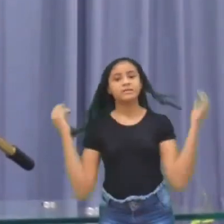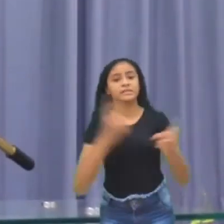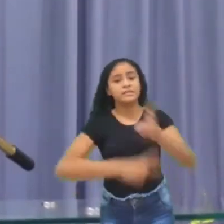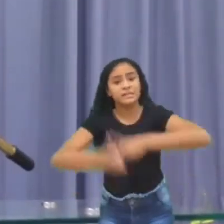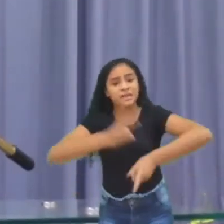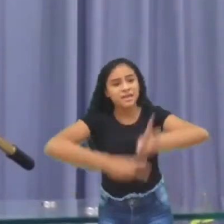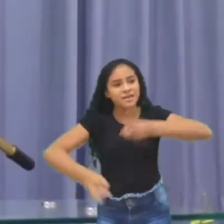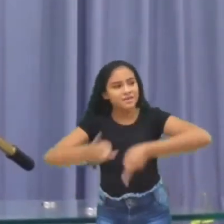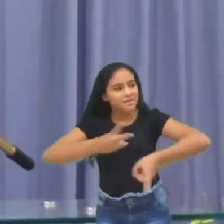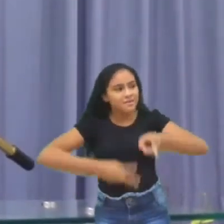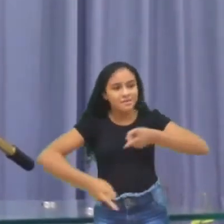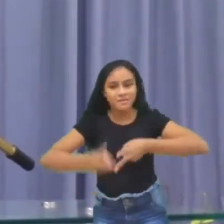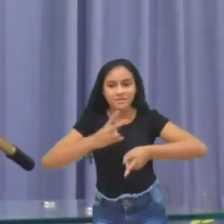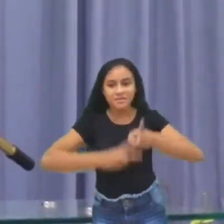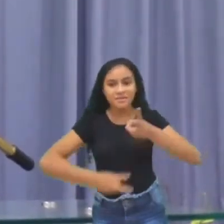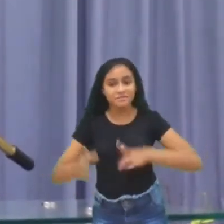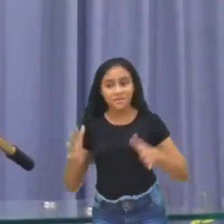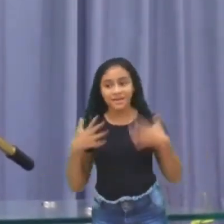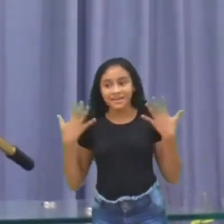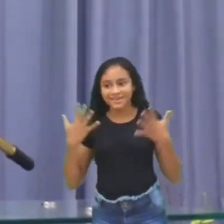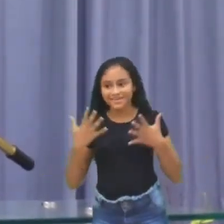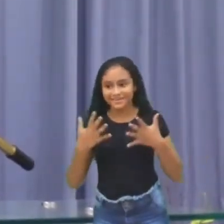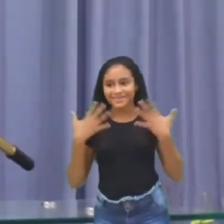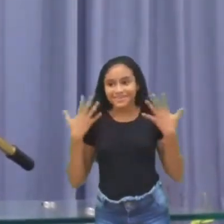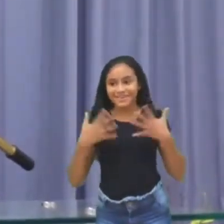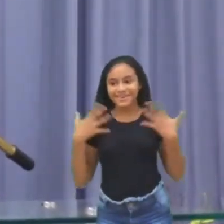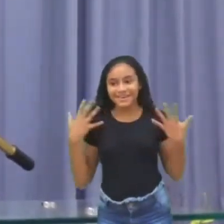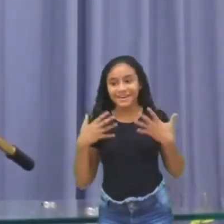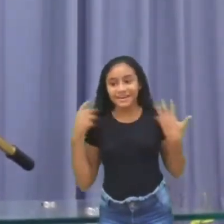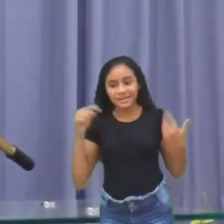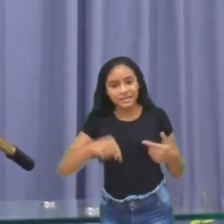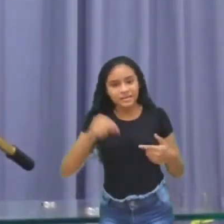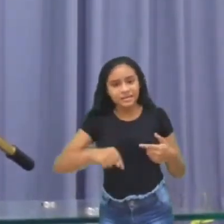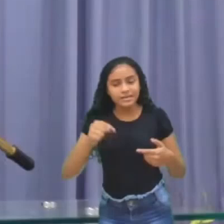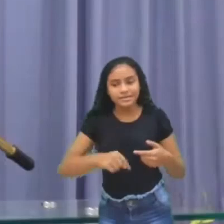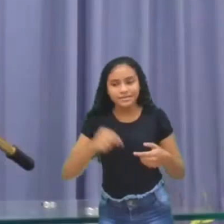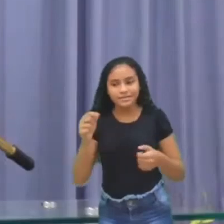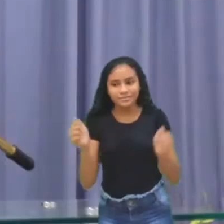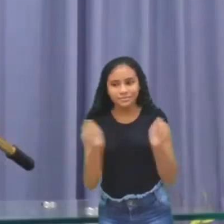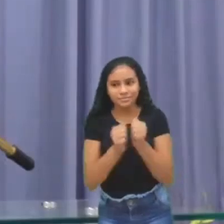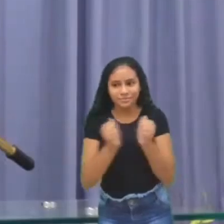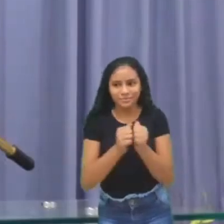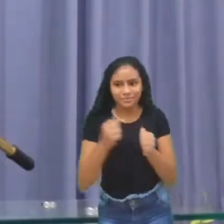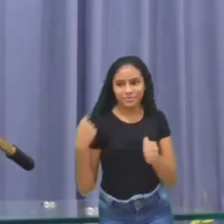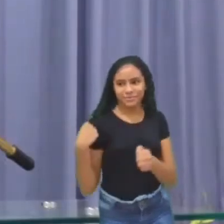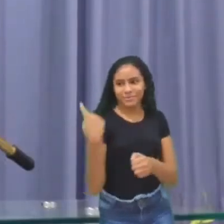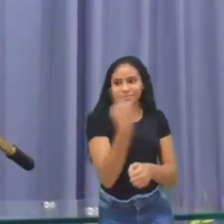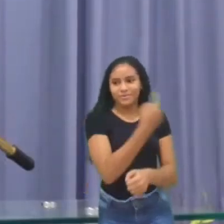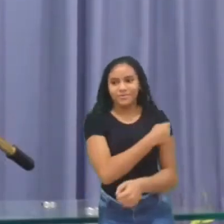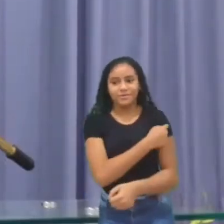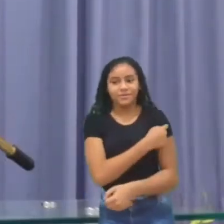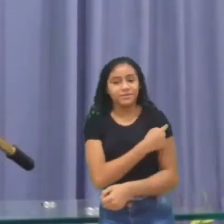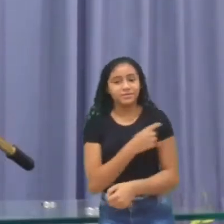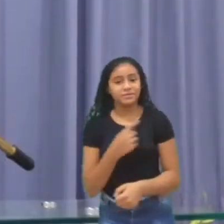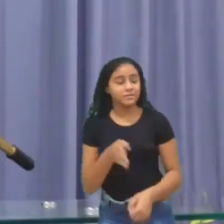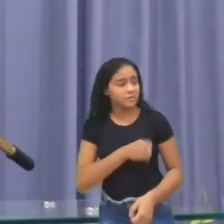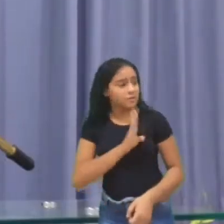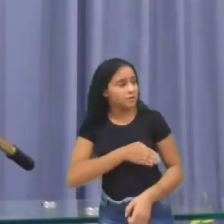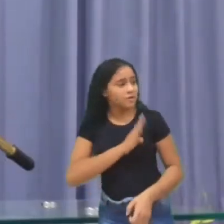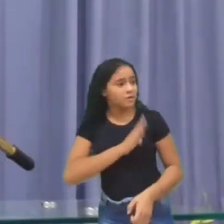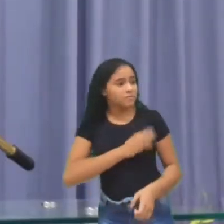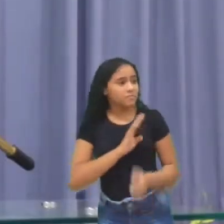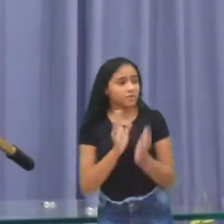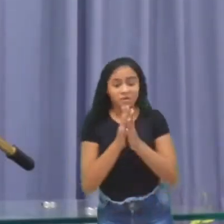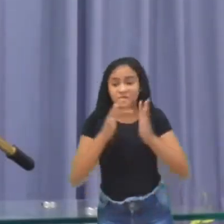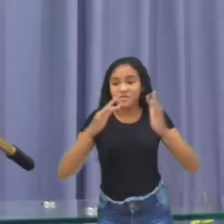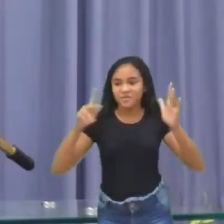ânimo, que este bom ânimo esteja sempre conosco, que nós carreguemos em nosso coração as gloriosas promessas